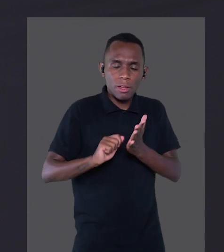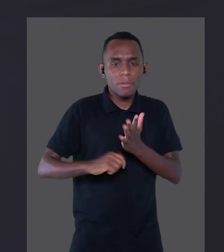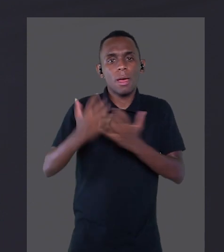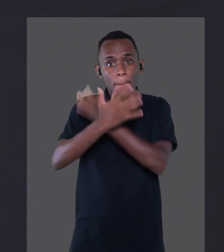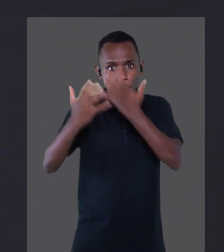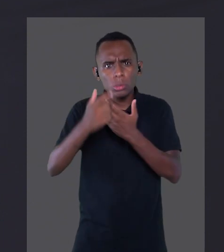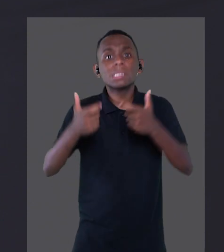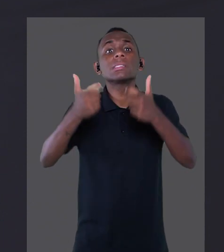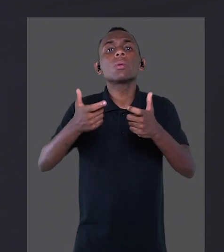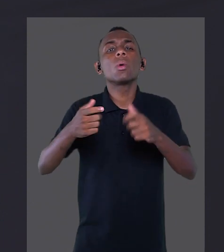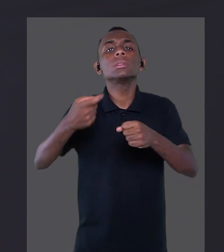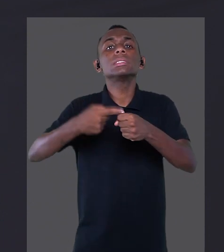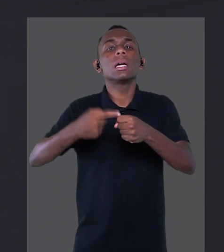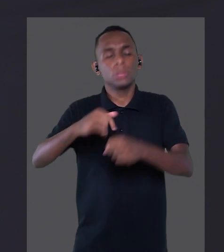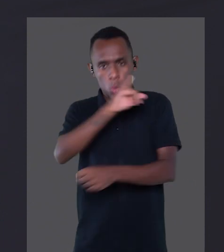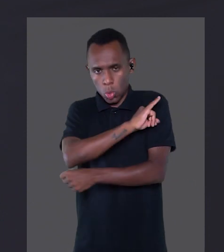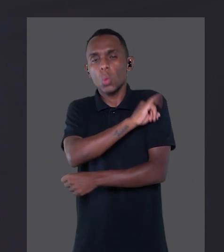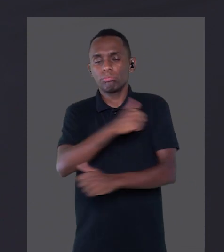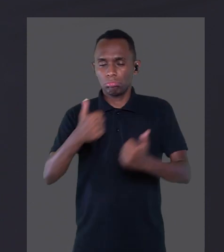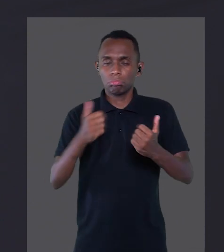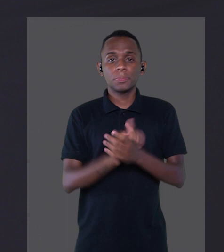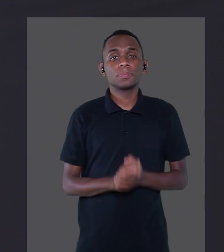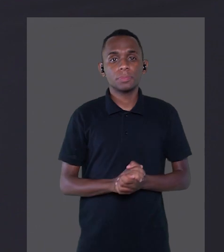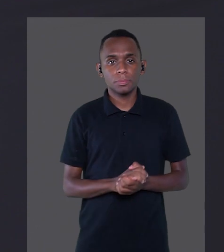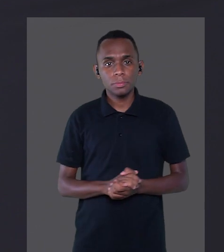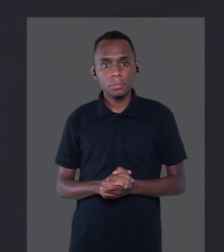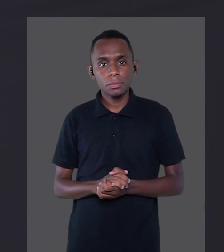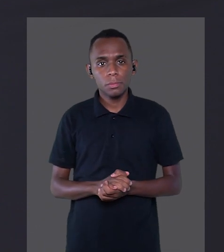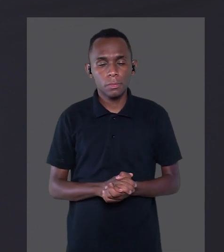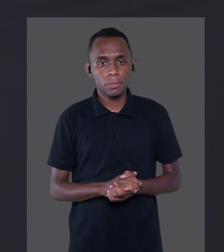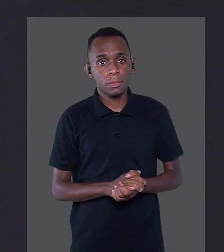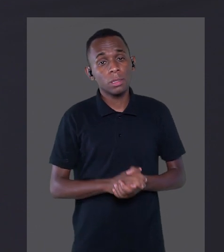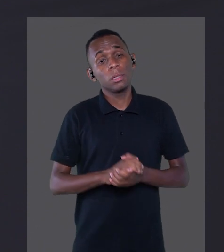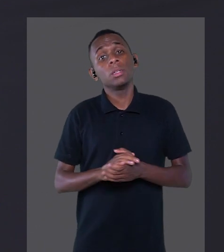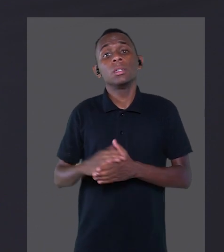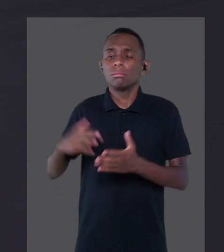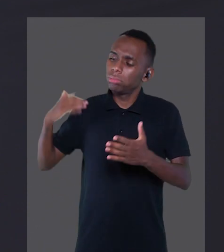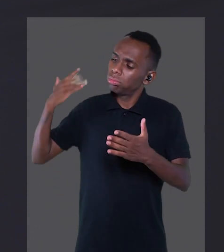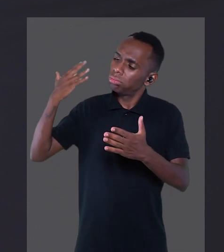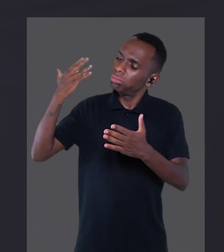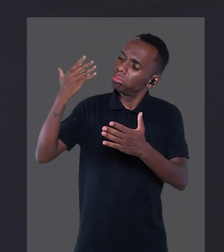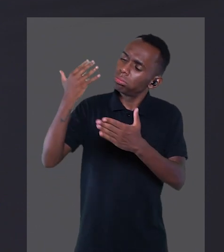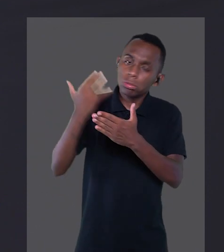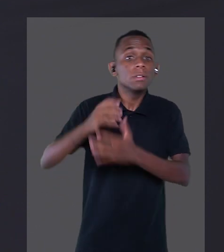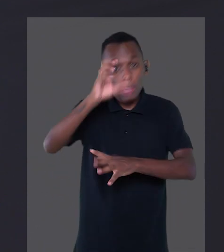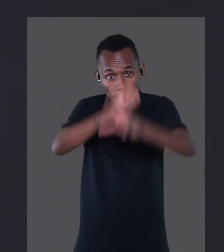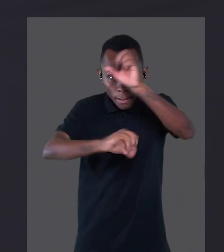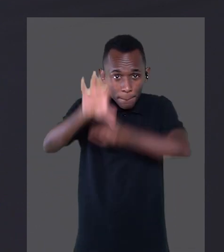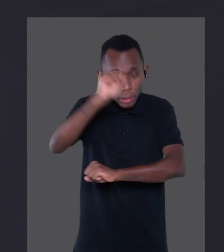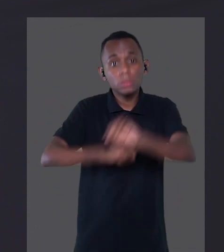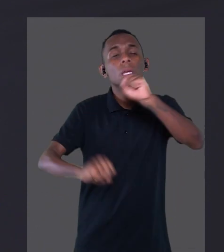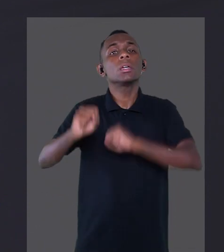enfim, no Rio, né? Então, assim, ao longo desse tempo todo, você vai aprendendo,